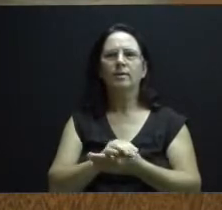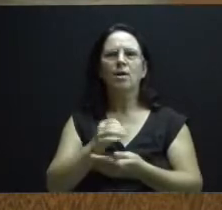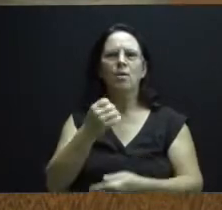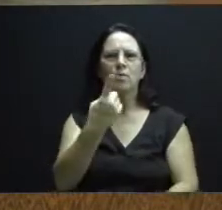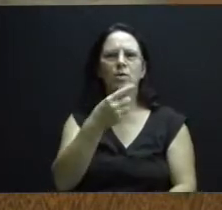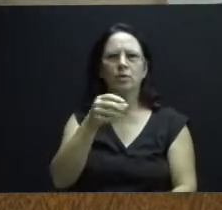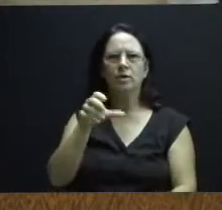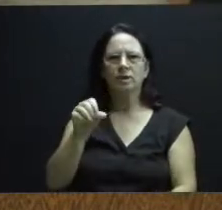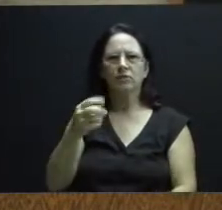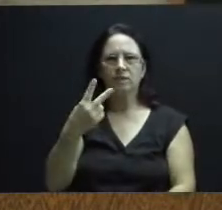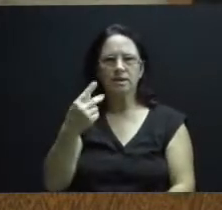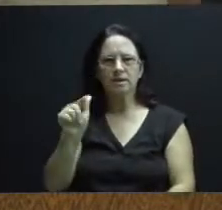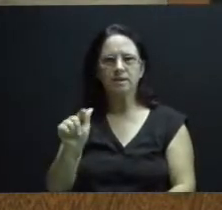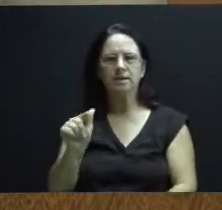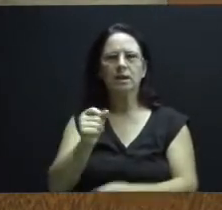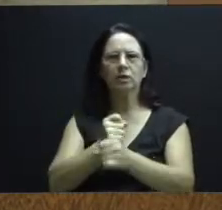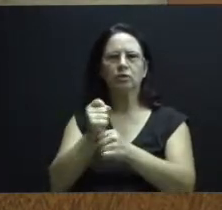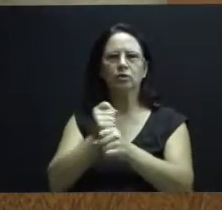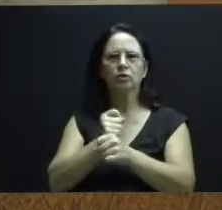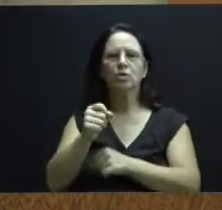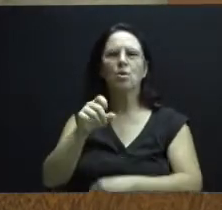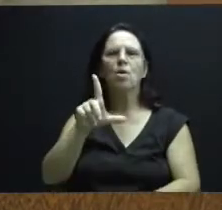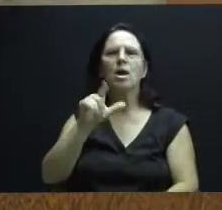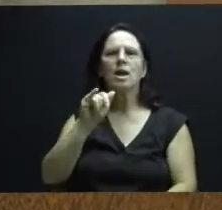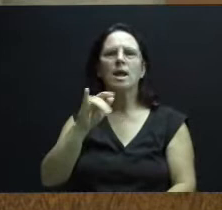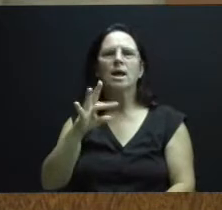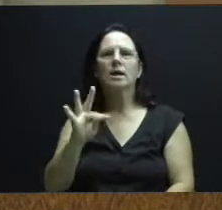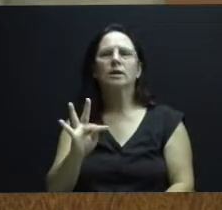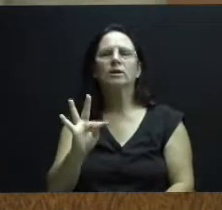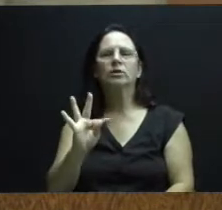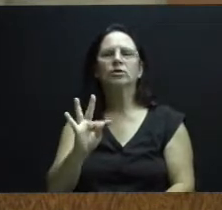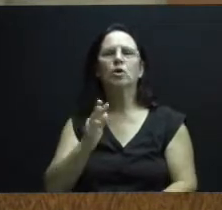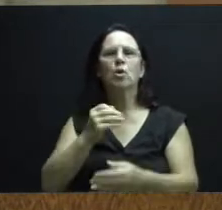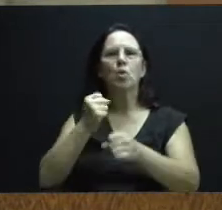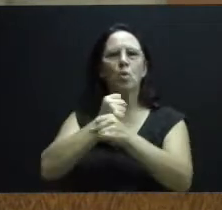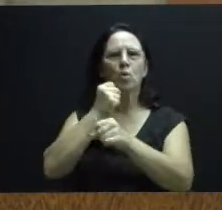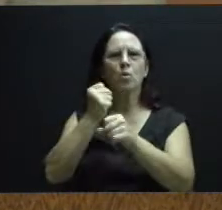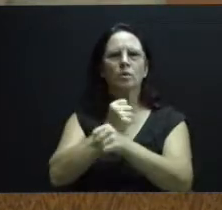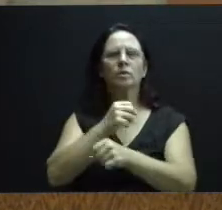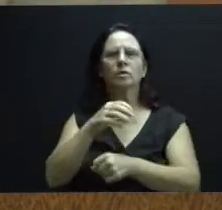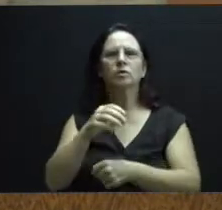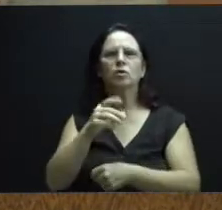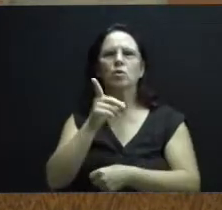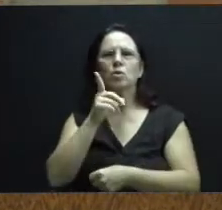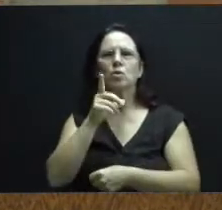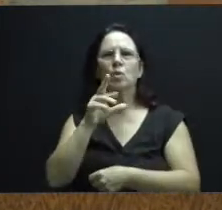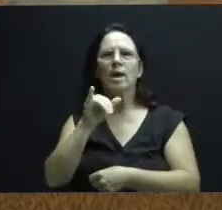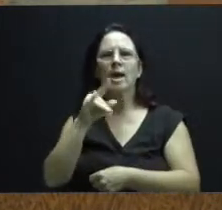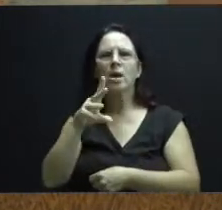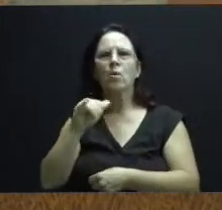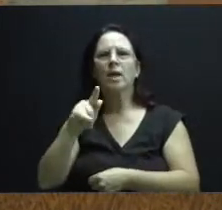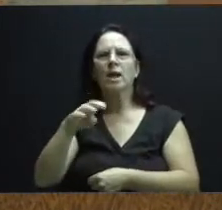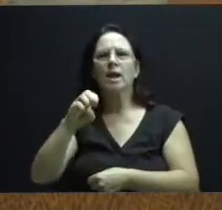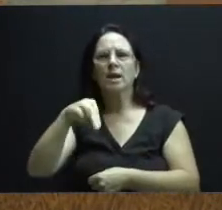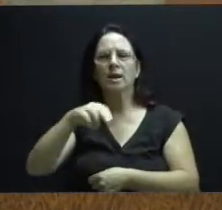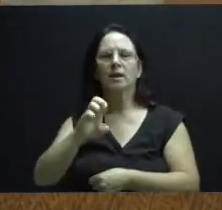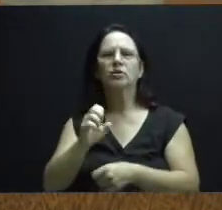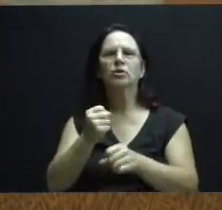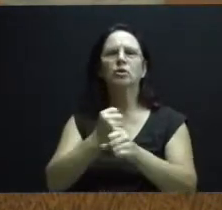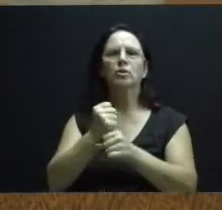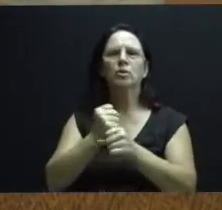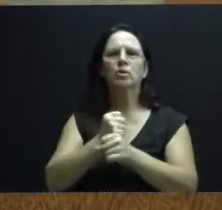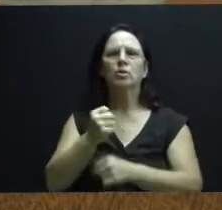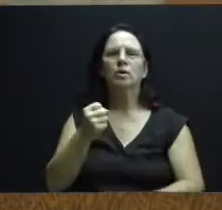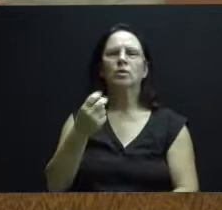1927 ea light e iniciou a construção do dique do rio grande em 1937